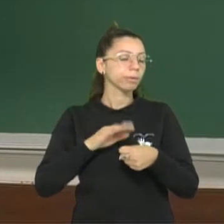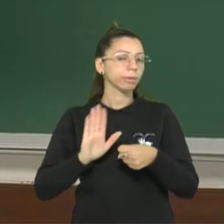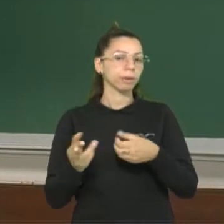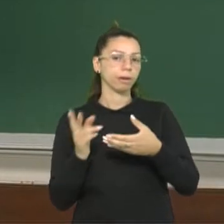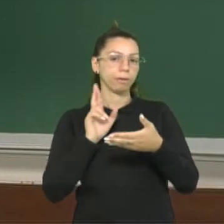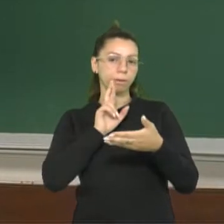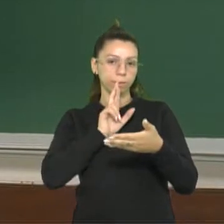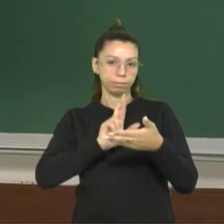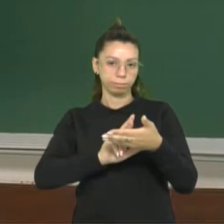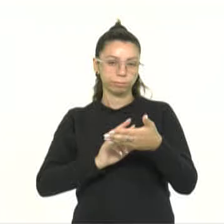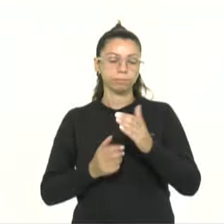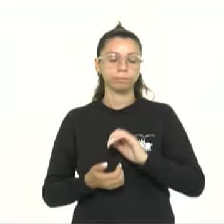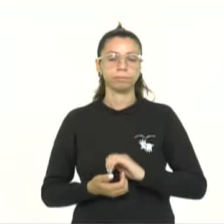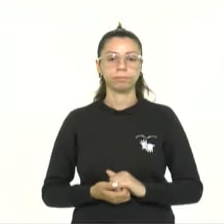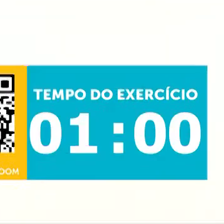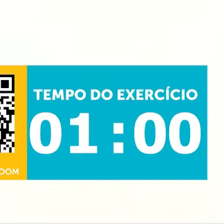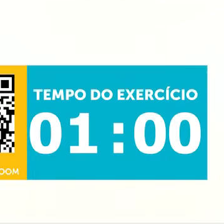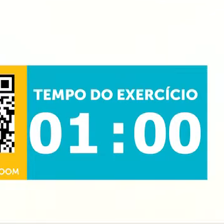já volta para conferir.